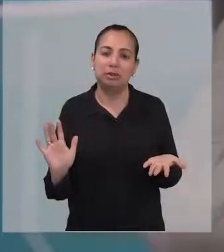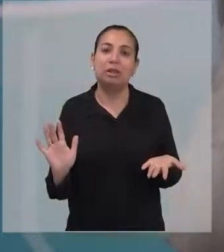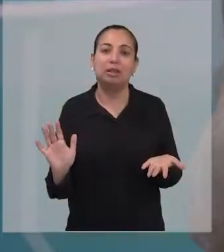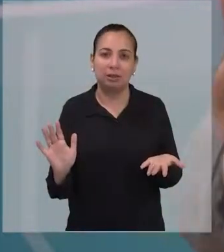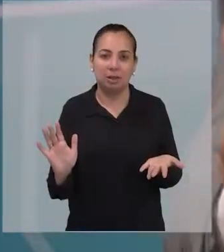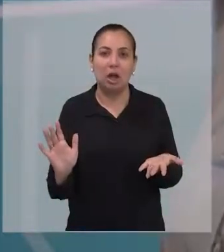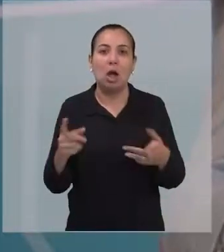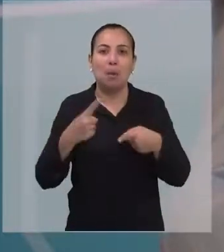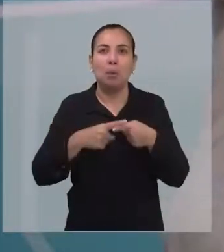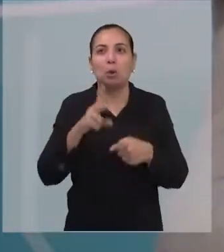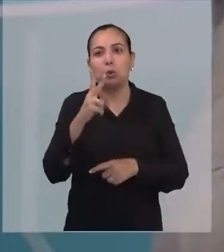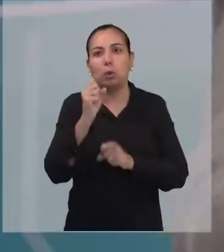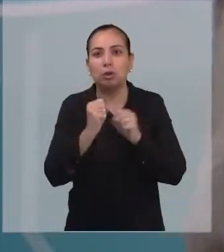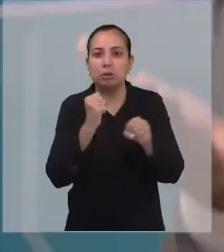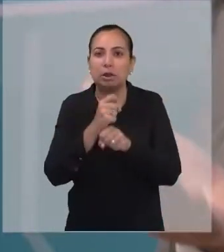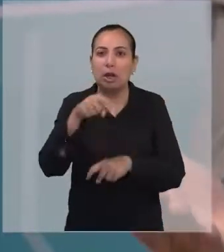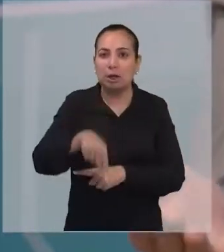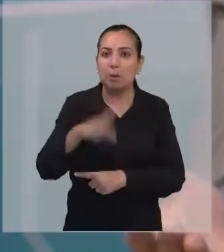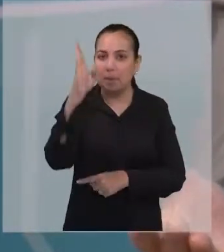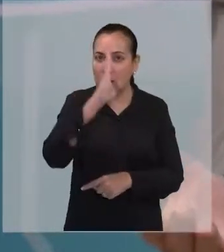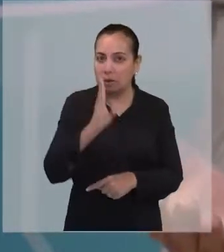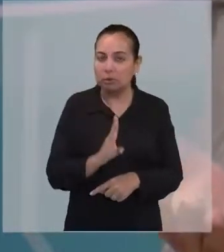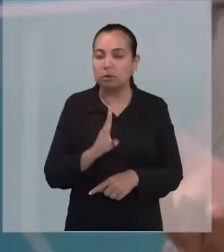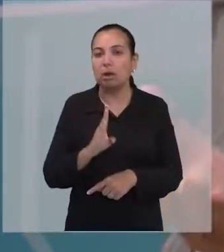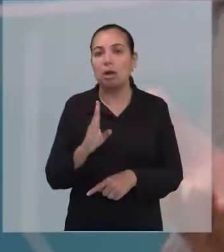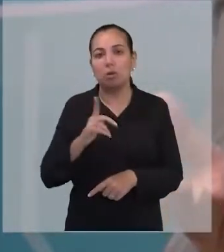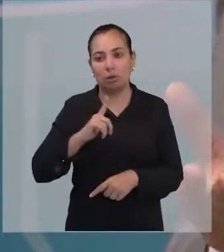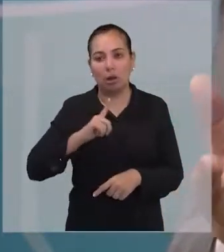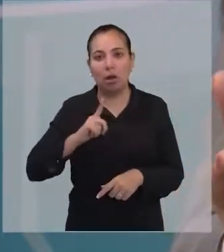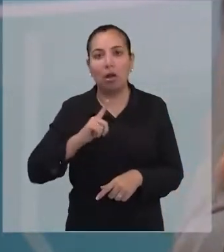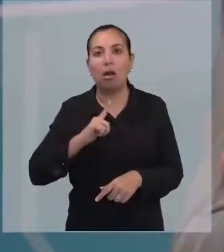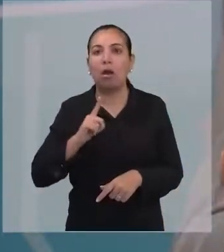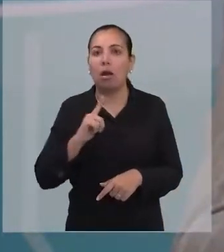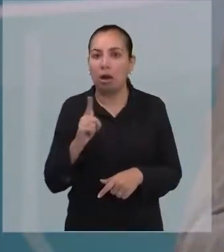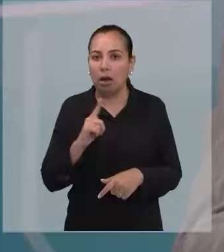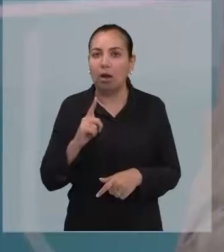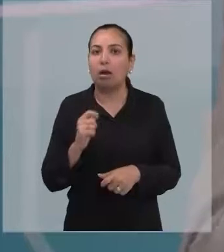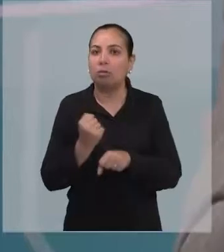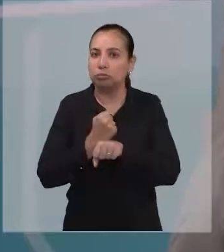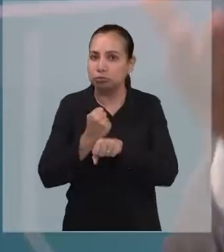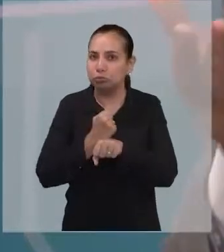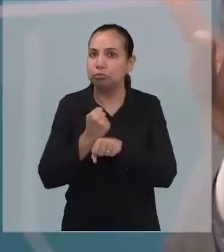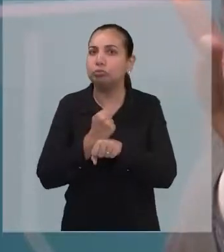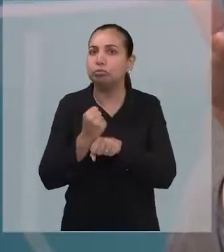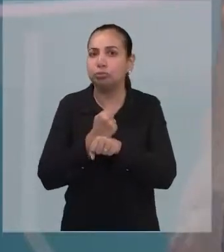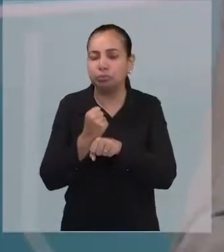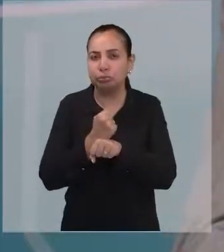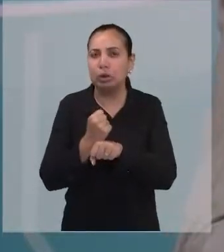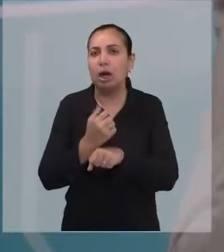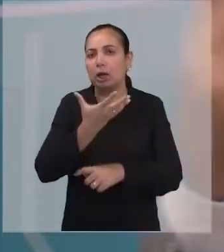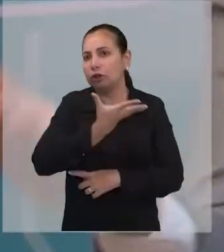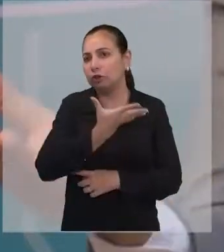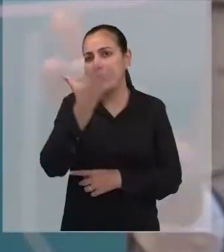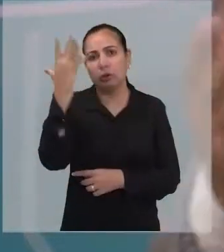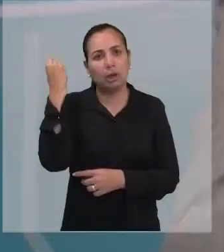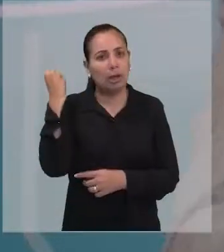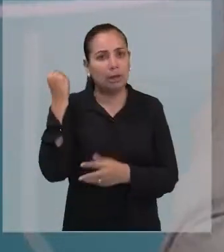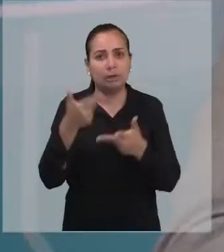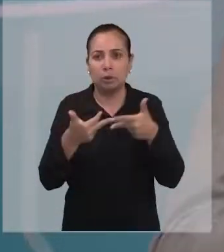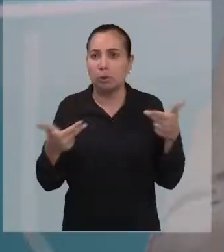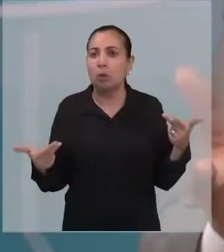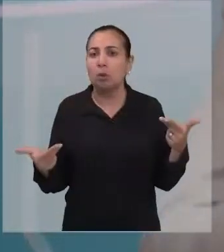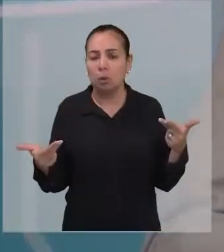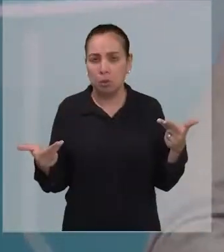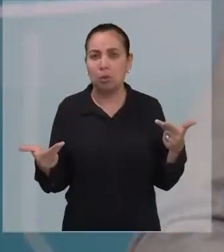anos. 2 anos no Brasil é uma eternidade. 2 anos no Brasil, você esquece de tudo. Então, pode ser que ele